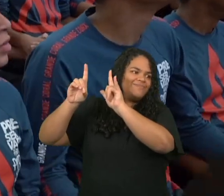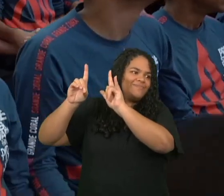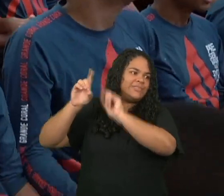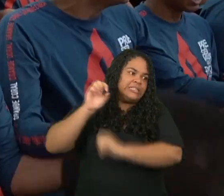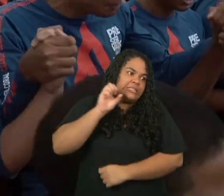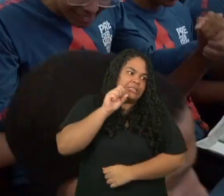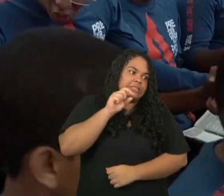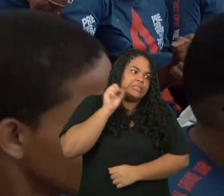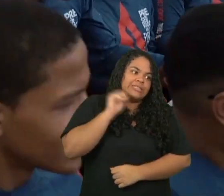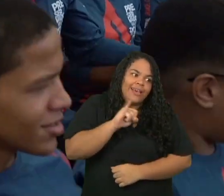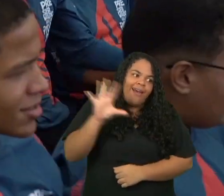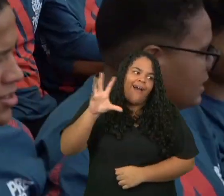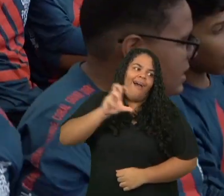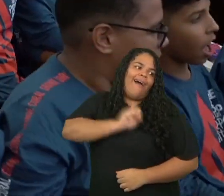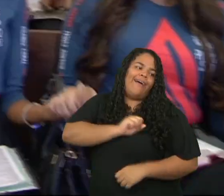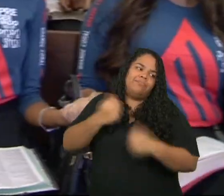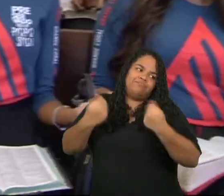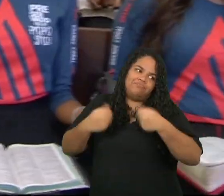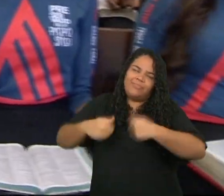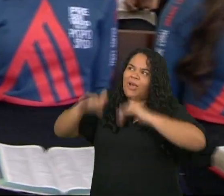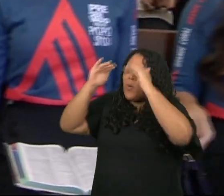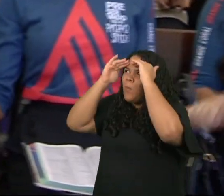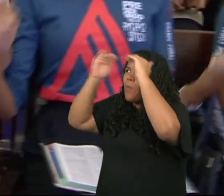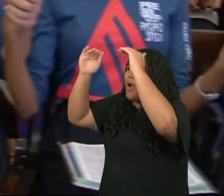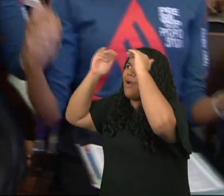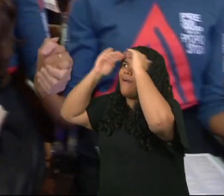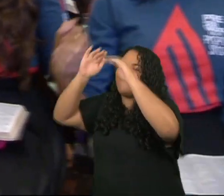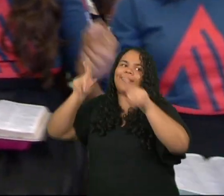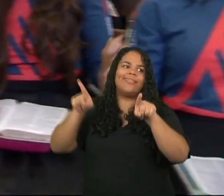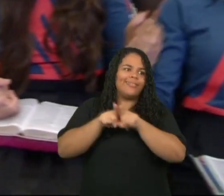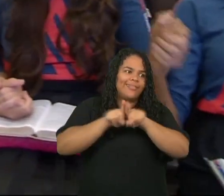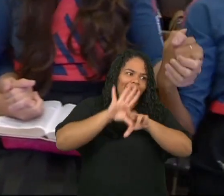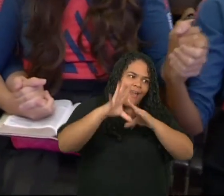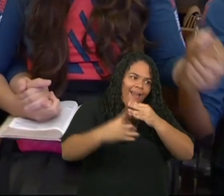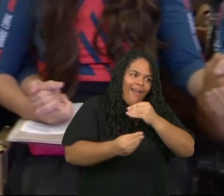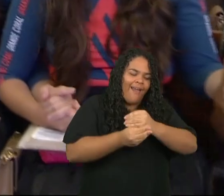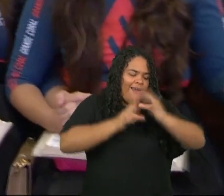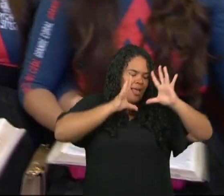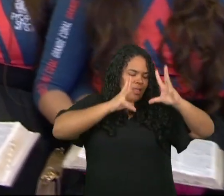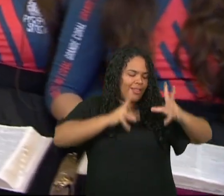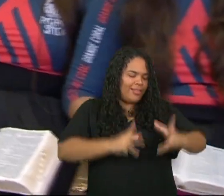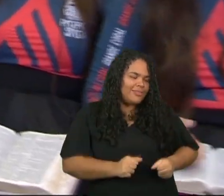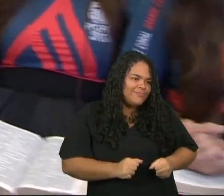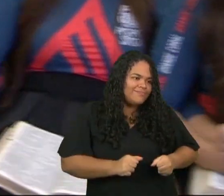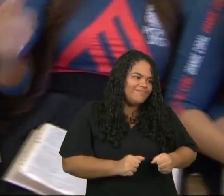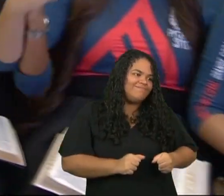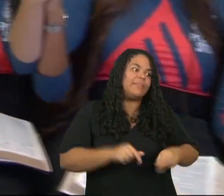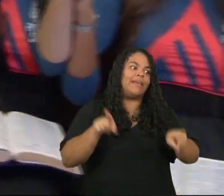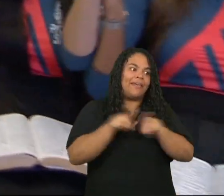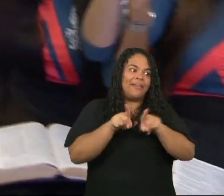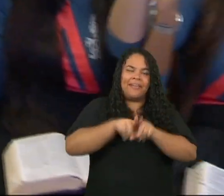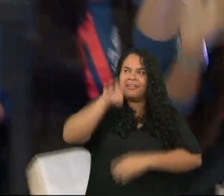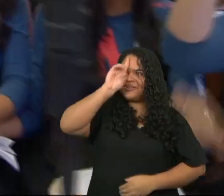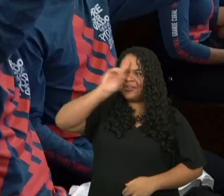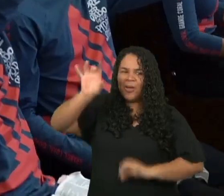obedece. Quem obedece tem pureza. E quem tem pureza tem propósito.